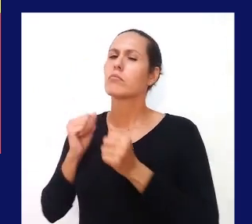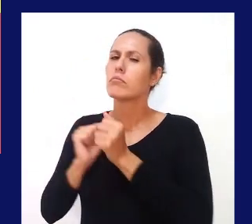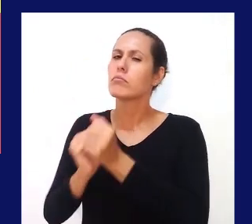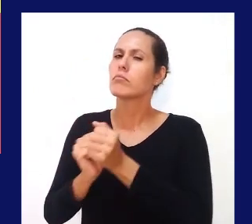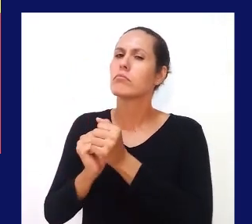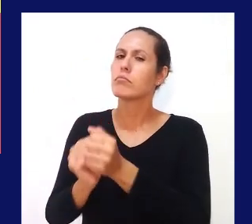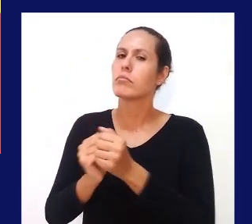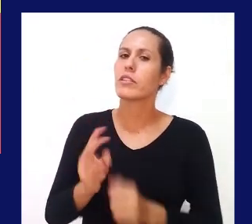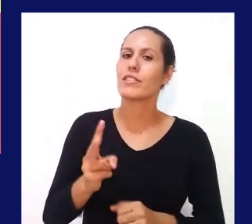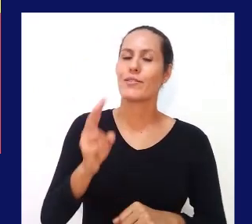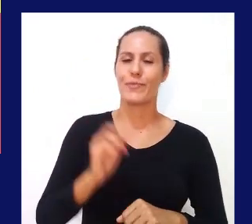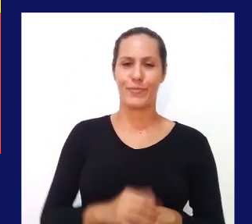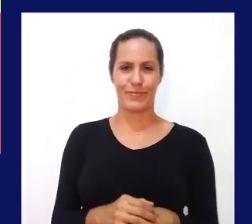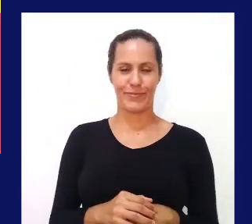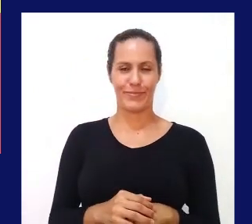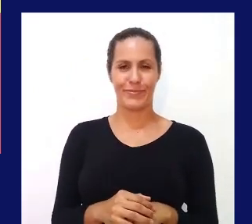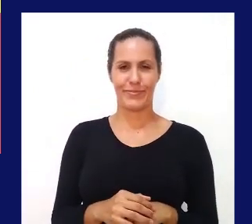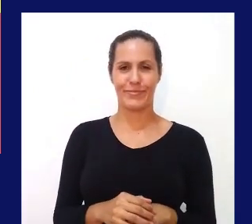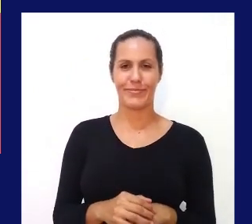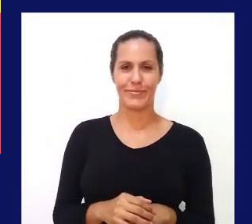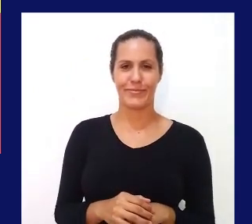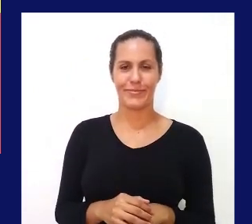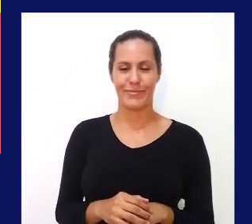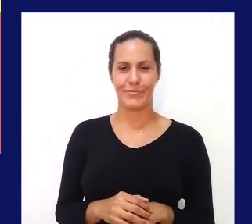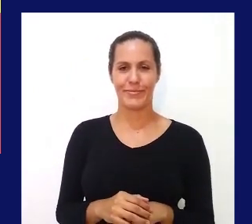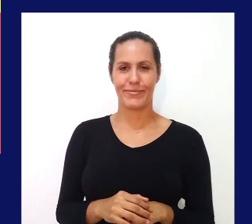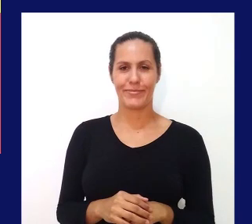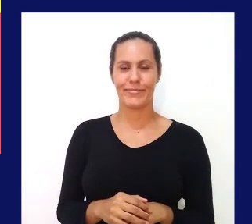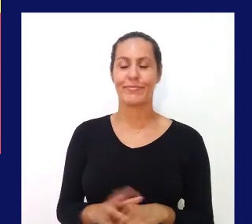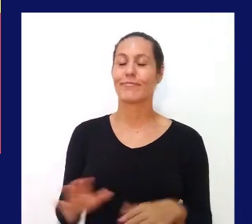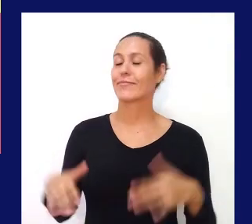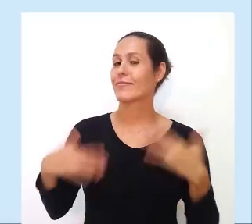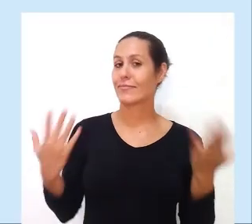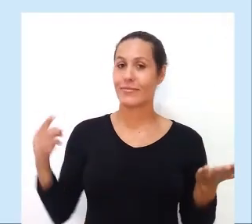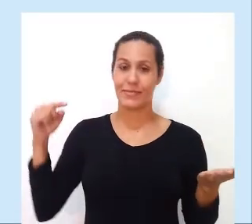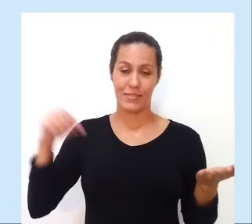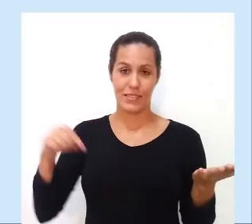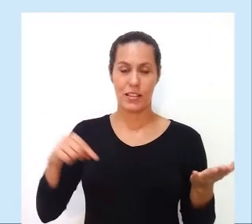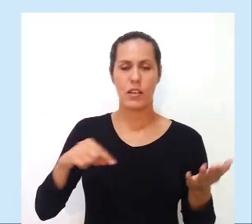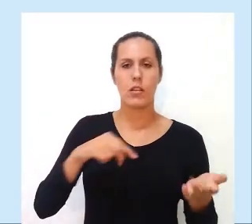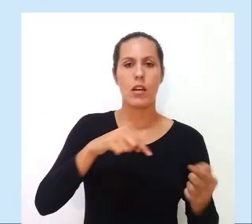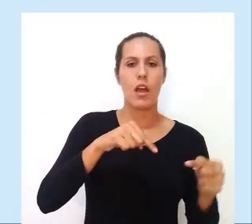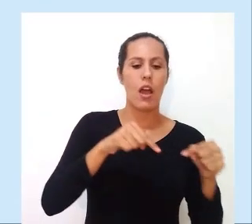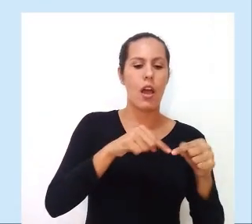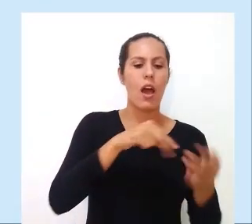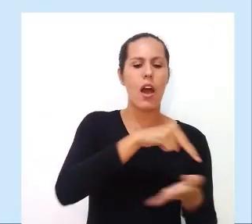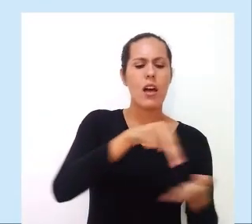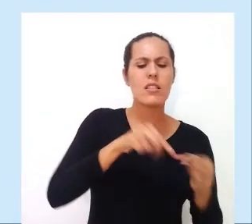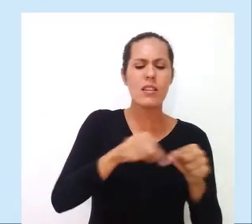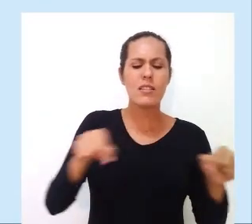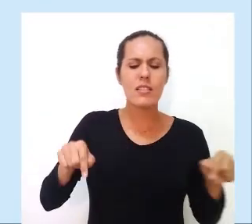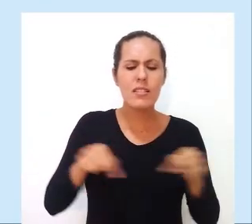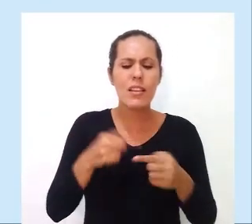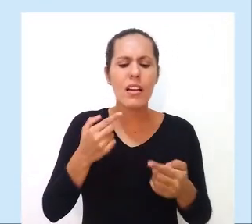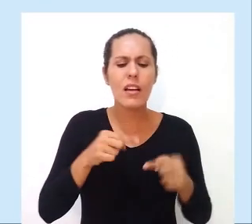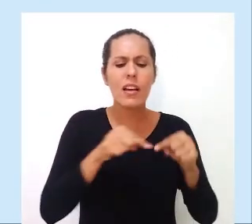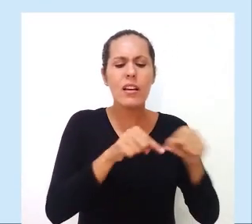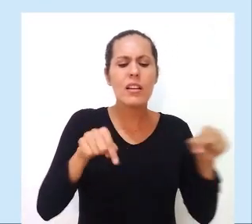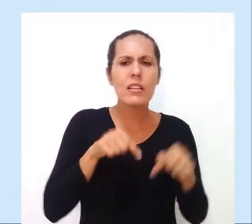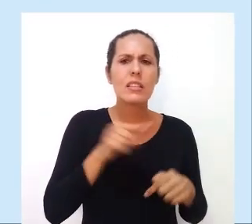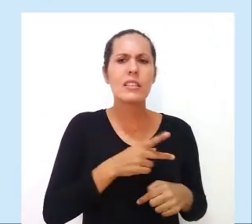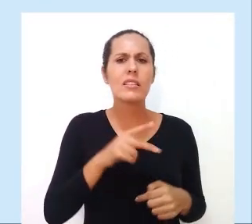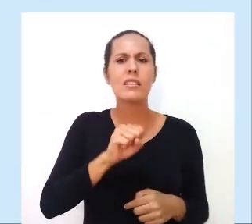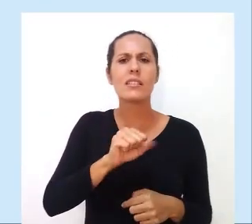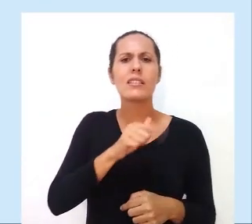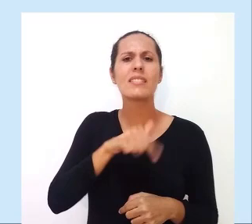de perto o trabalho todo feito por esse movimento da dança teatral. E a dança de salão, que foi o que eu falei? Talvez a